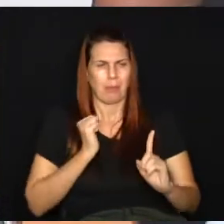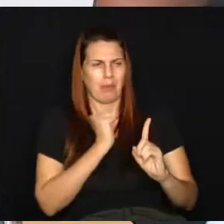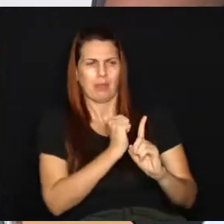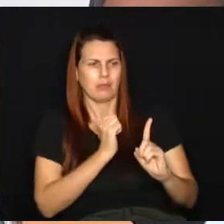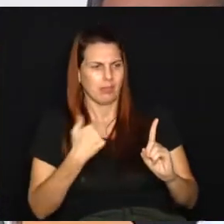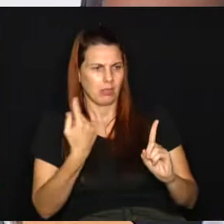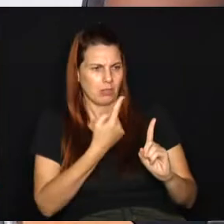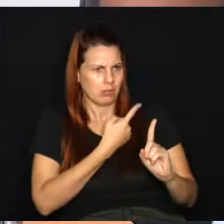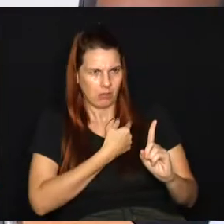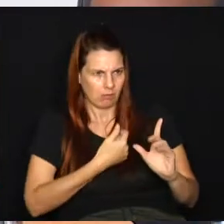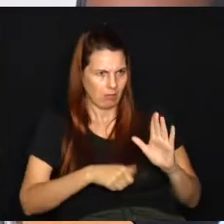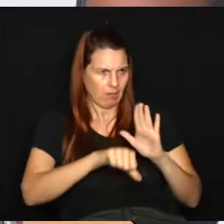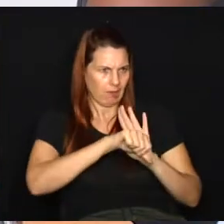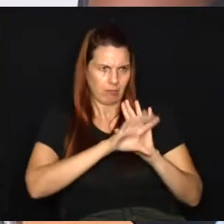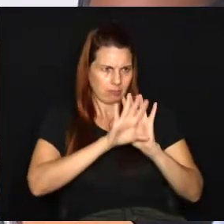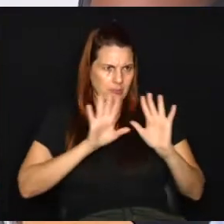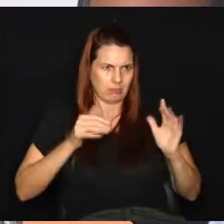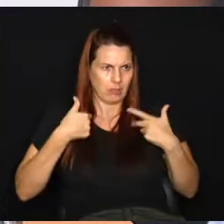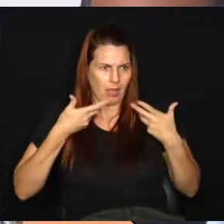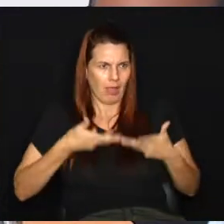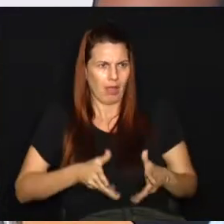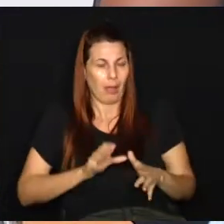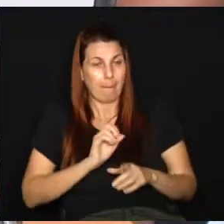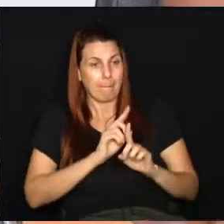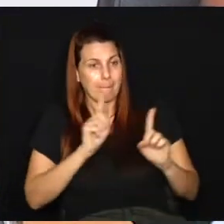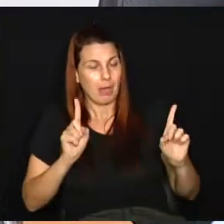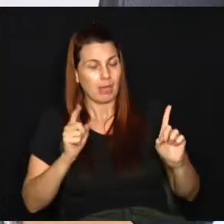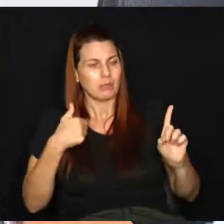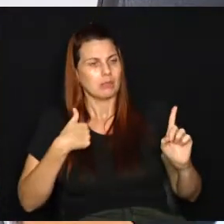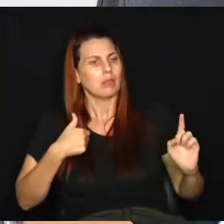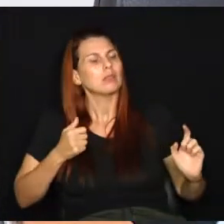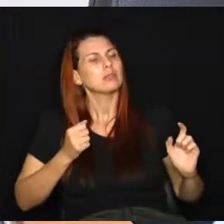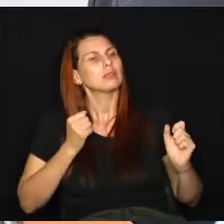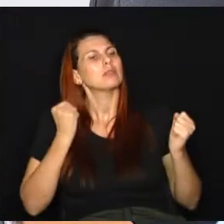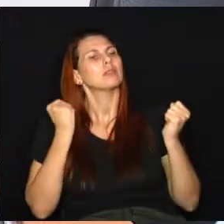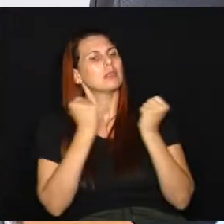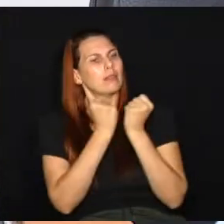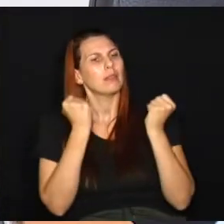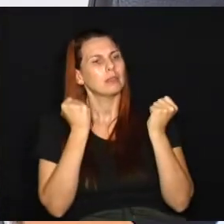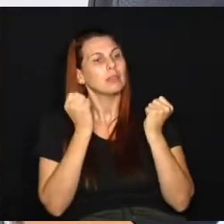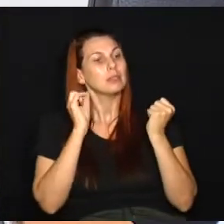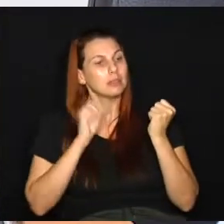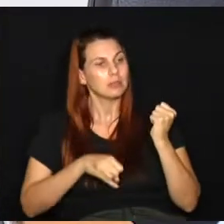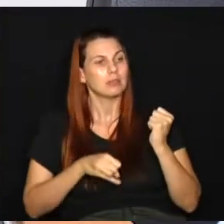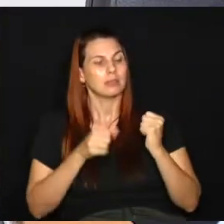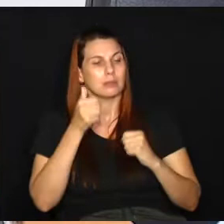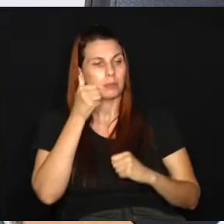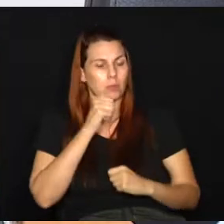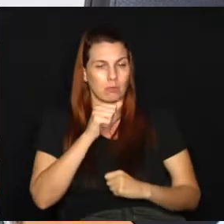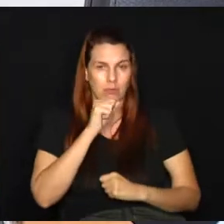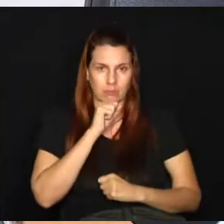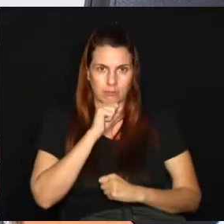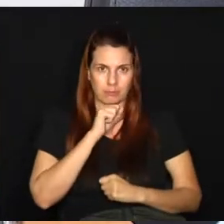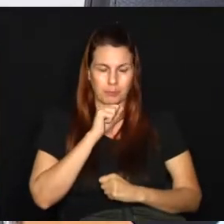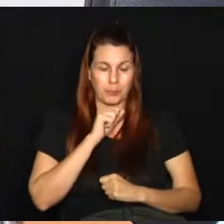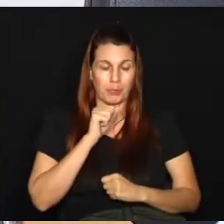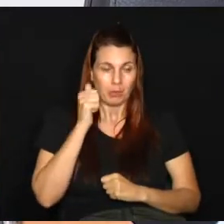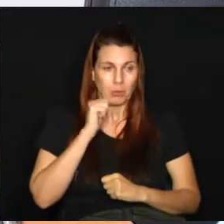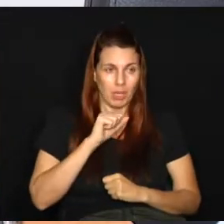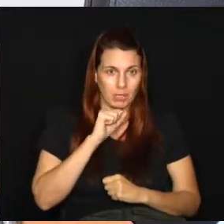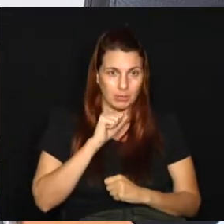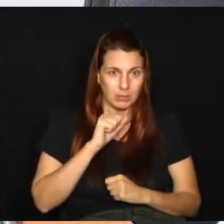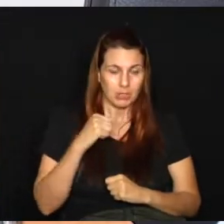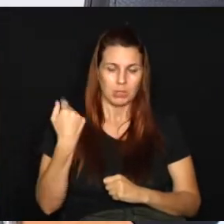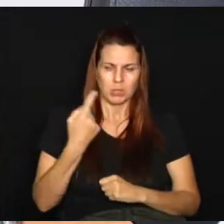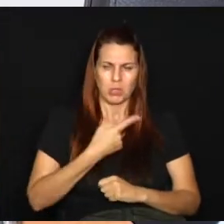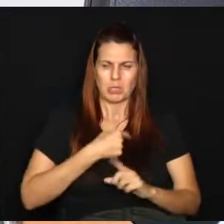somos criminosas. Nós simplesmente quer se defender e defender nossas companheiras. Aí a gente só não os homens matam, mas a gente